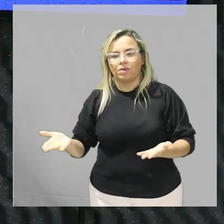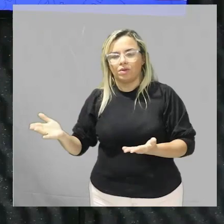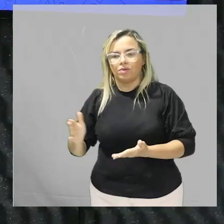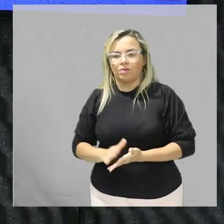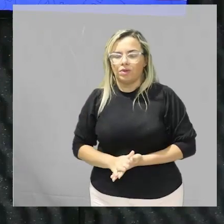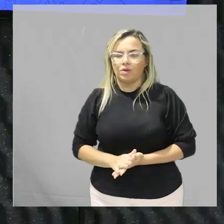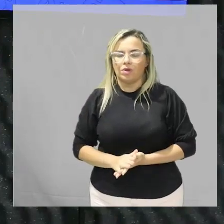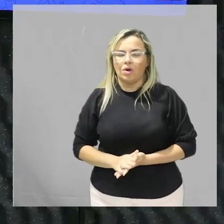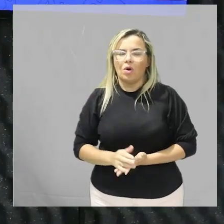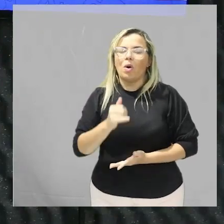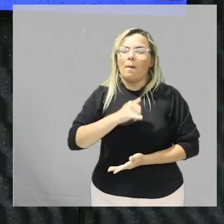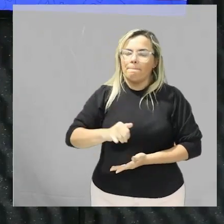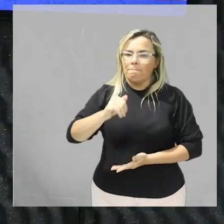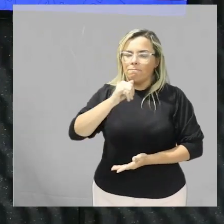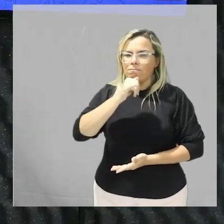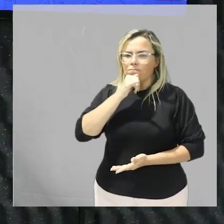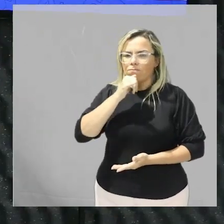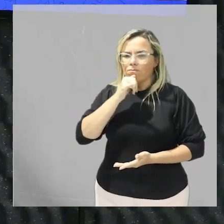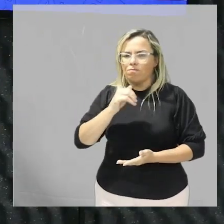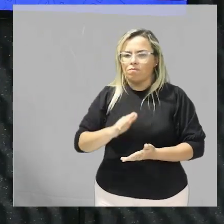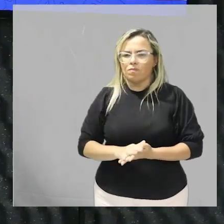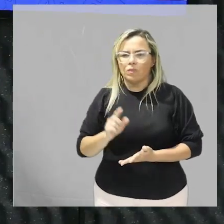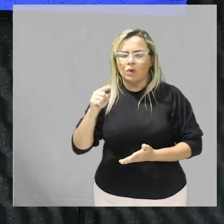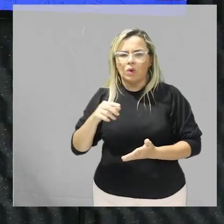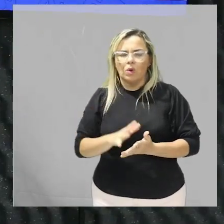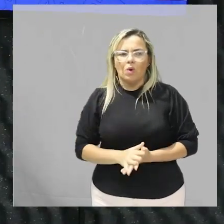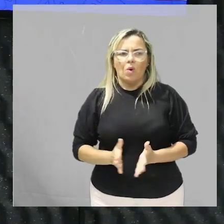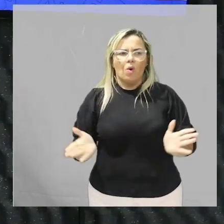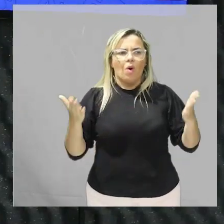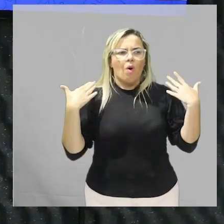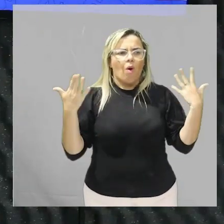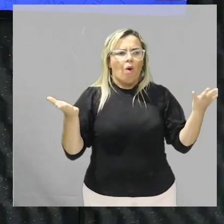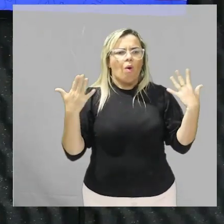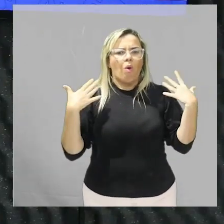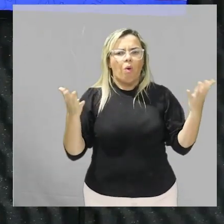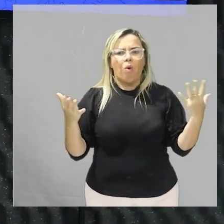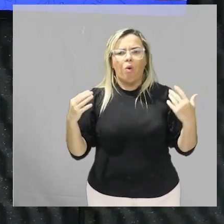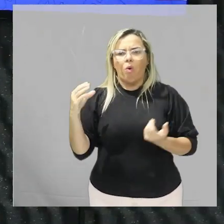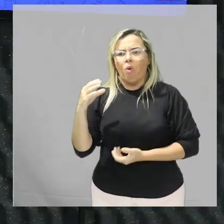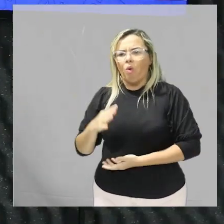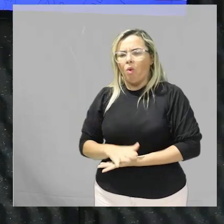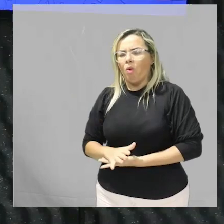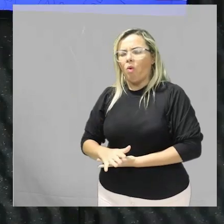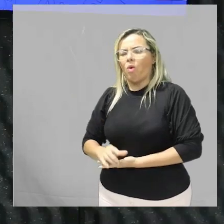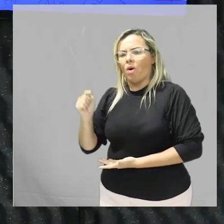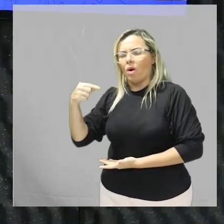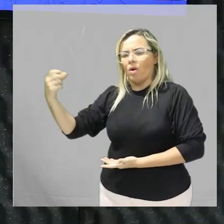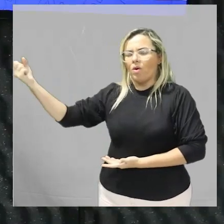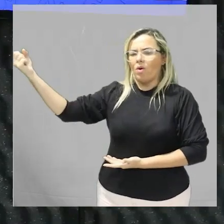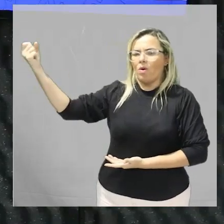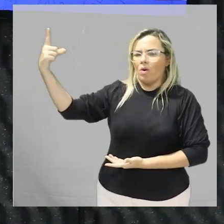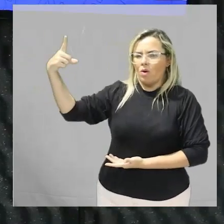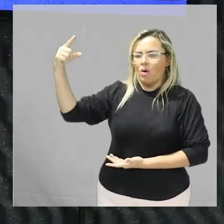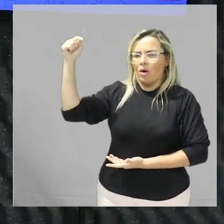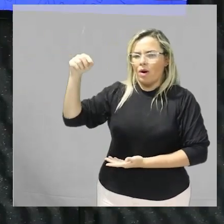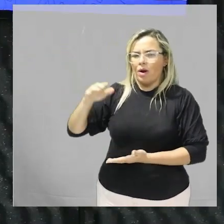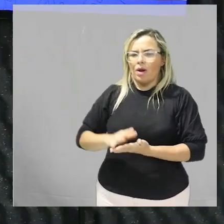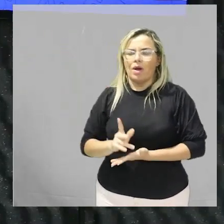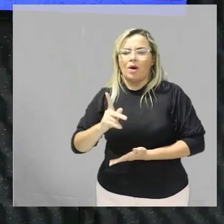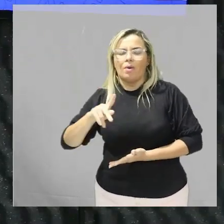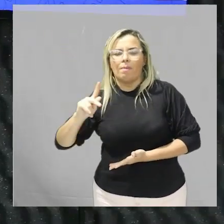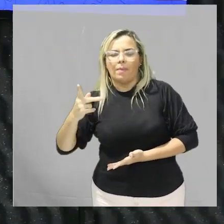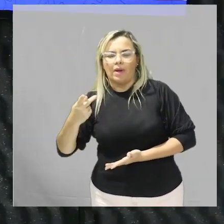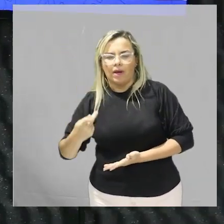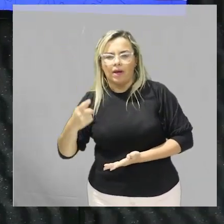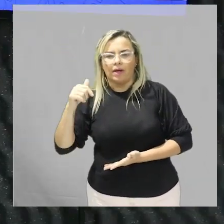a temperatura, é a luminosidade, é o pH, é o solo,